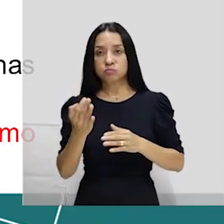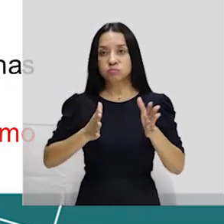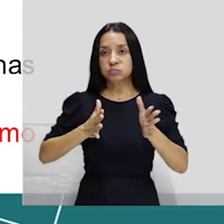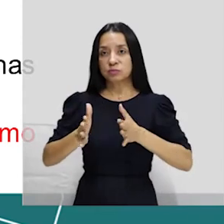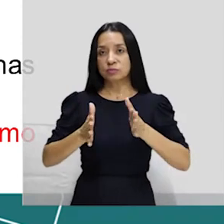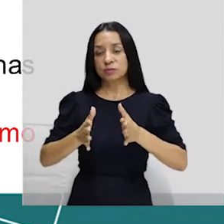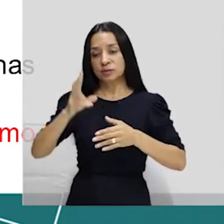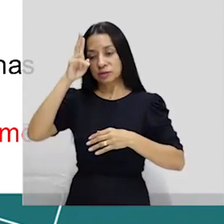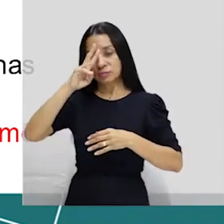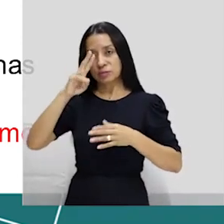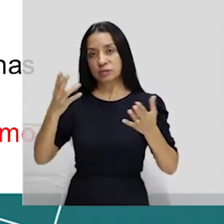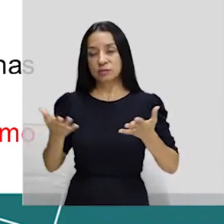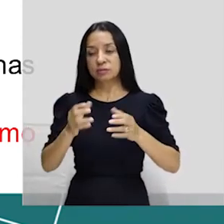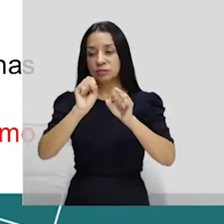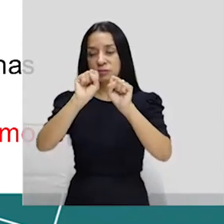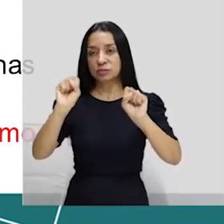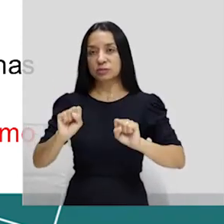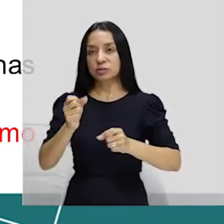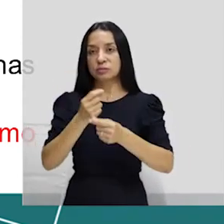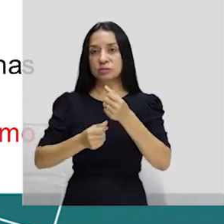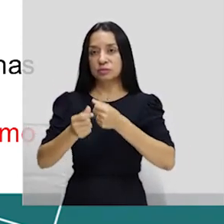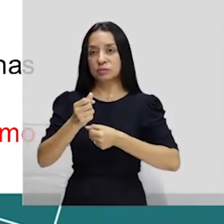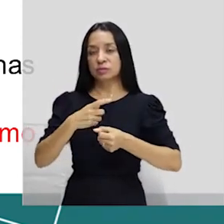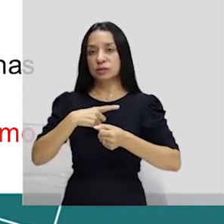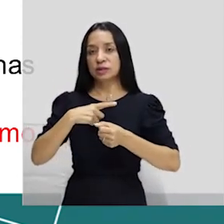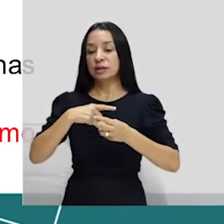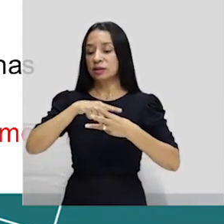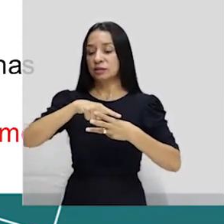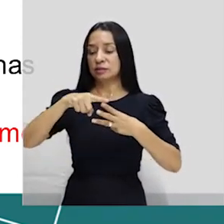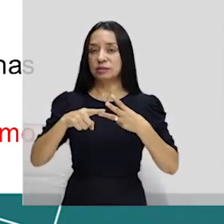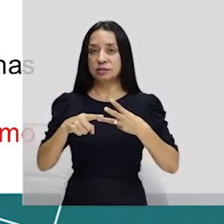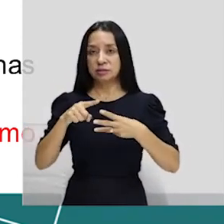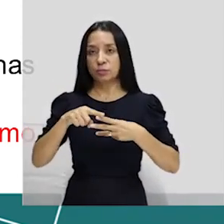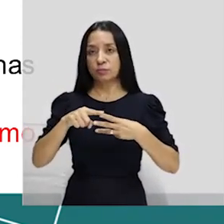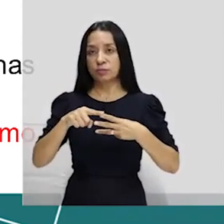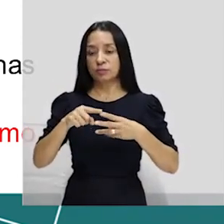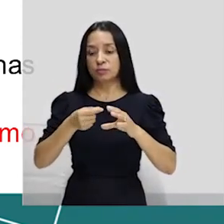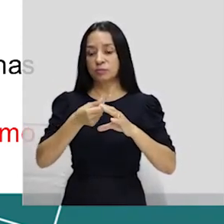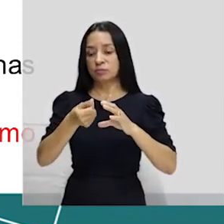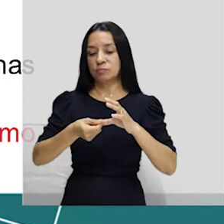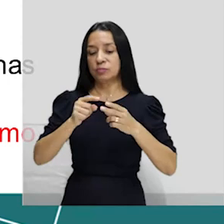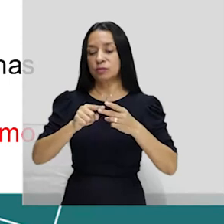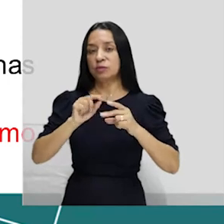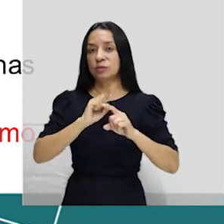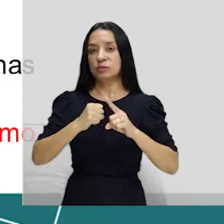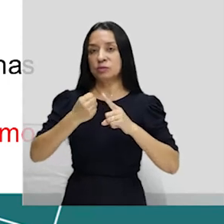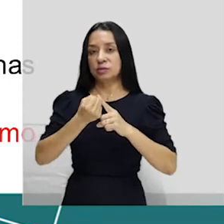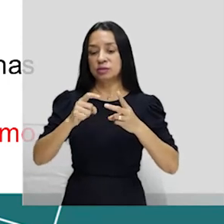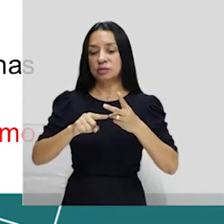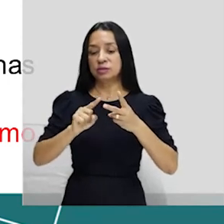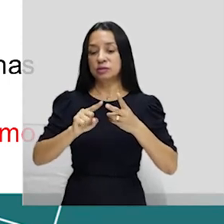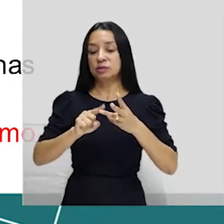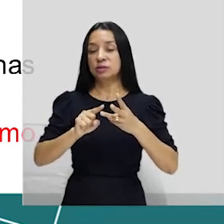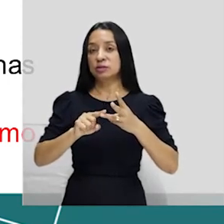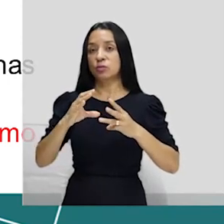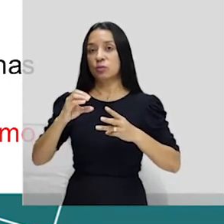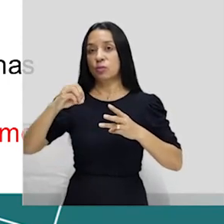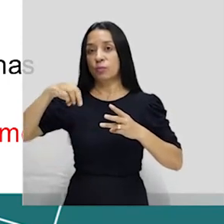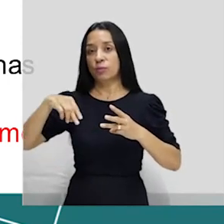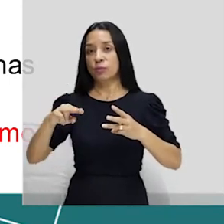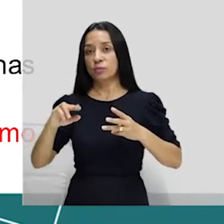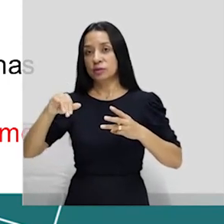novas formas de relações políticas e econômicas estabelecidas entre as nações ao longo do tempo. Ou seja, o sistema